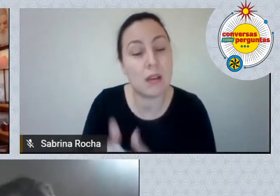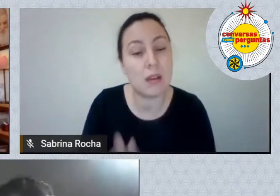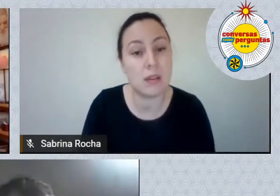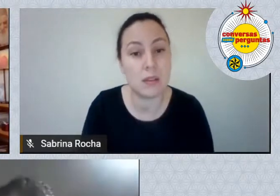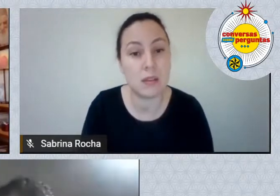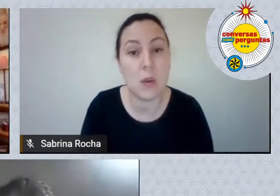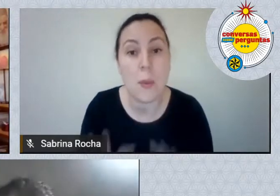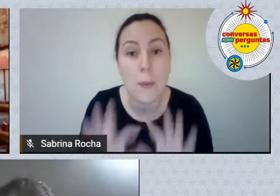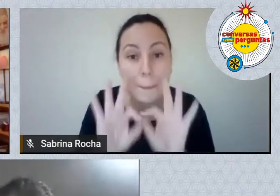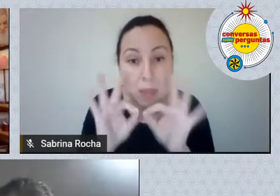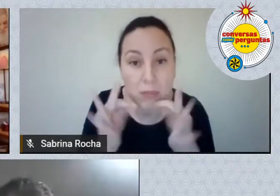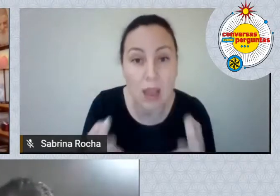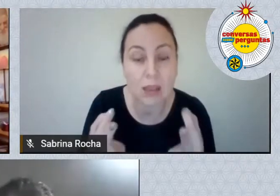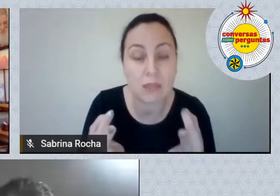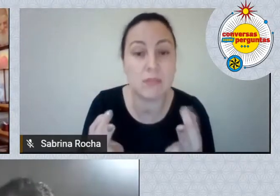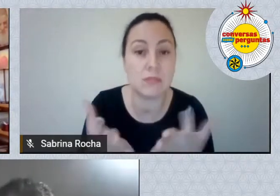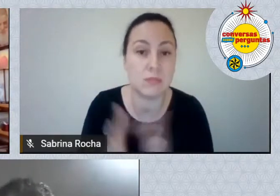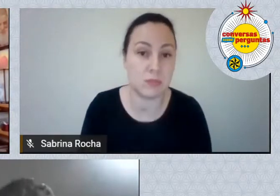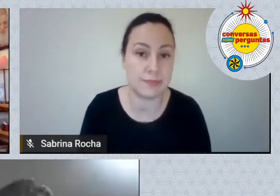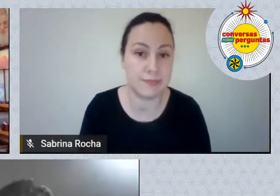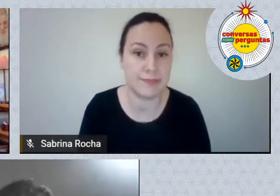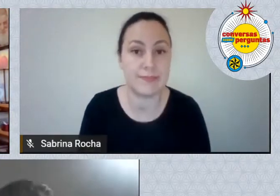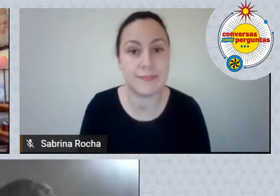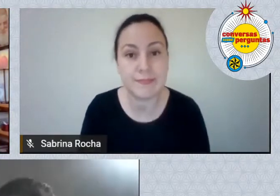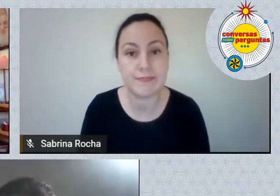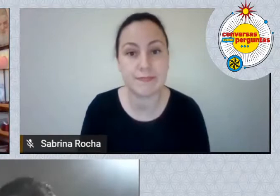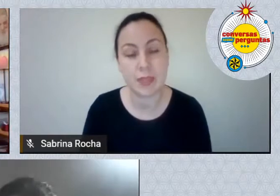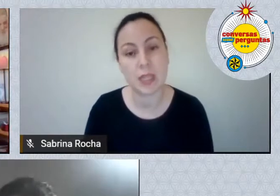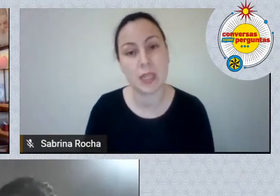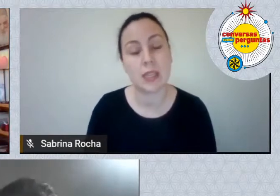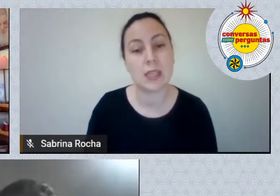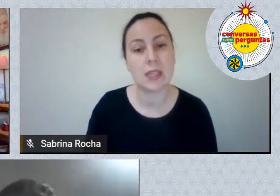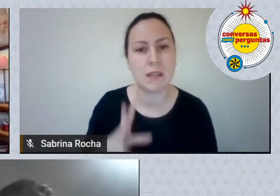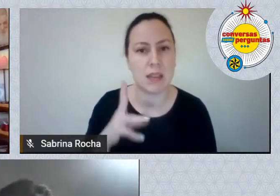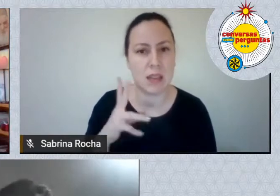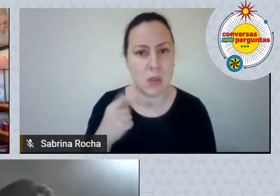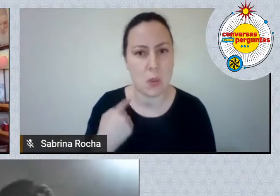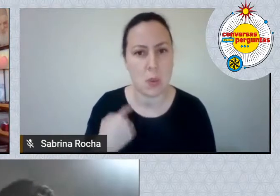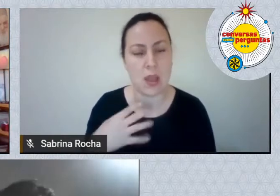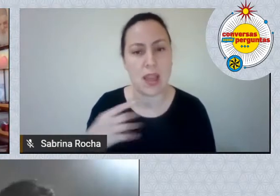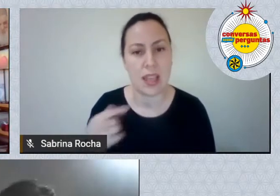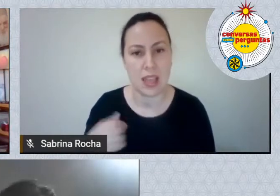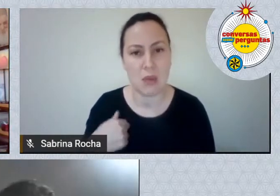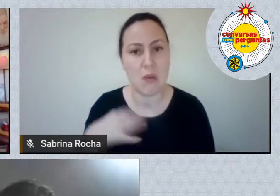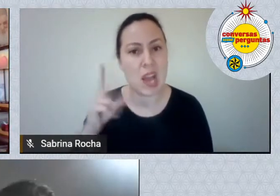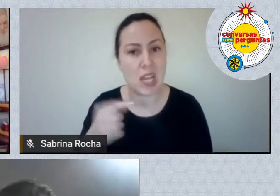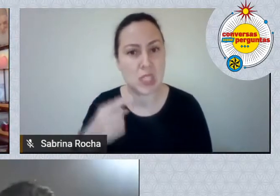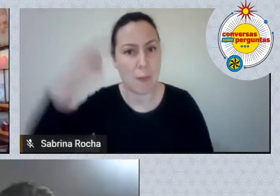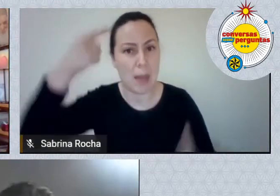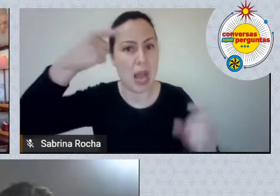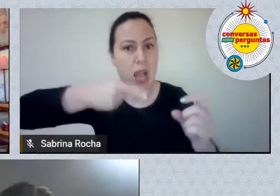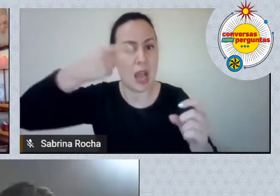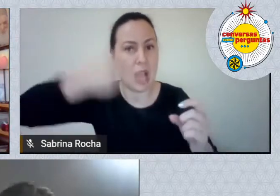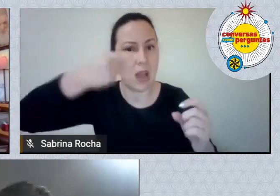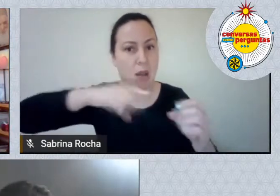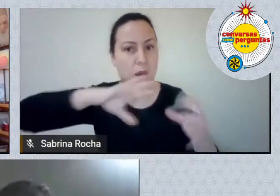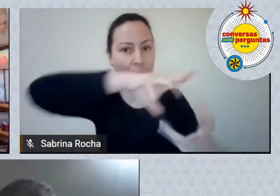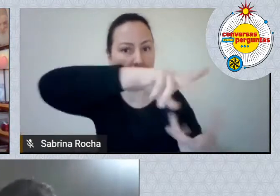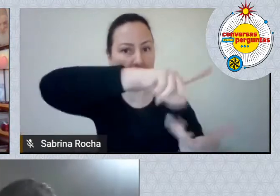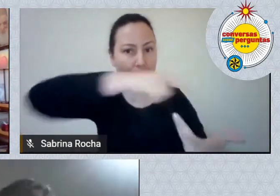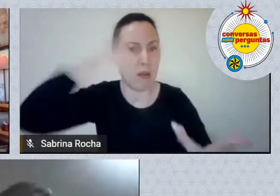Humildade diante das coisas. Né? Você achava que mandava no mundo, olha aí, veio um vírus, você faliu, o